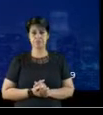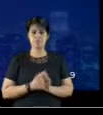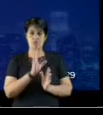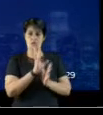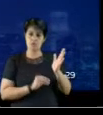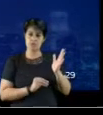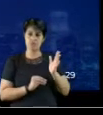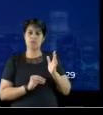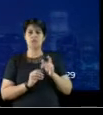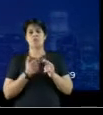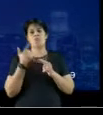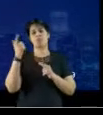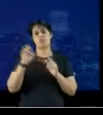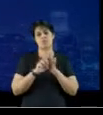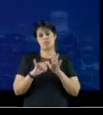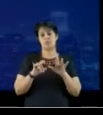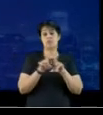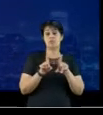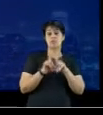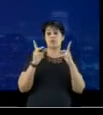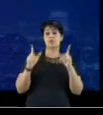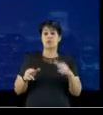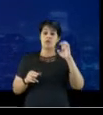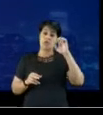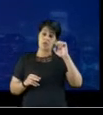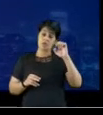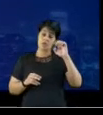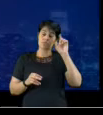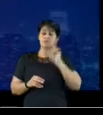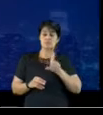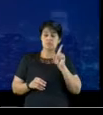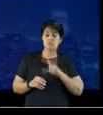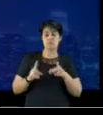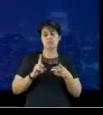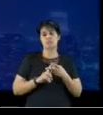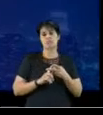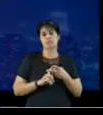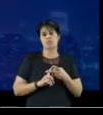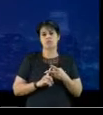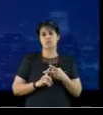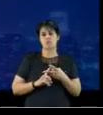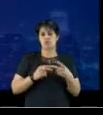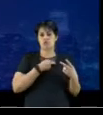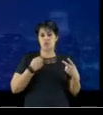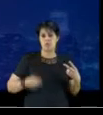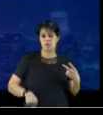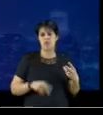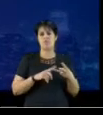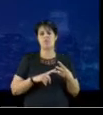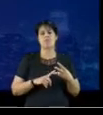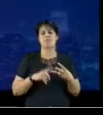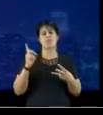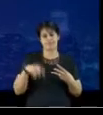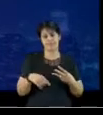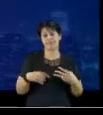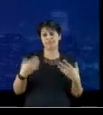estratégia adotada por países como Estados Unidos, Japão e Coreia do Sul. Então, propôs que, ainda